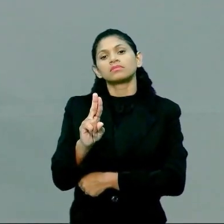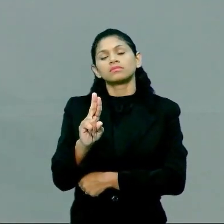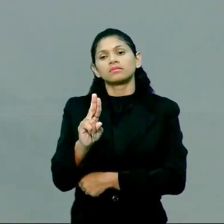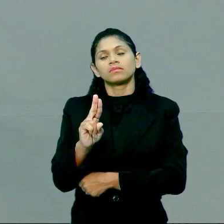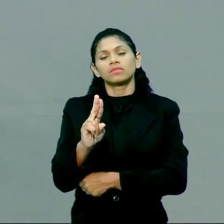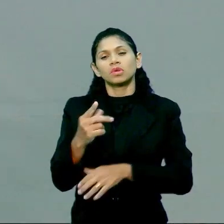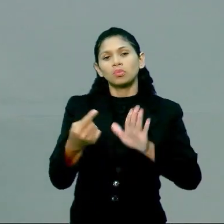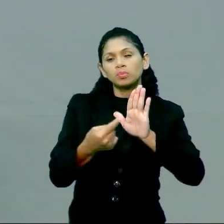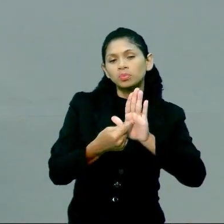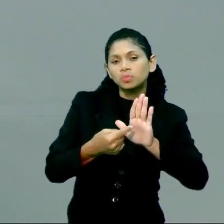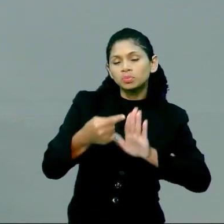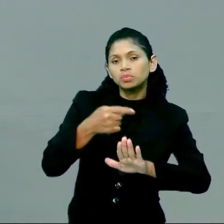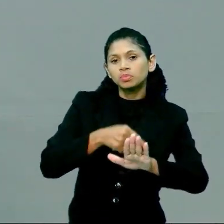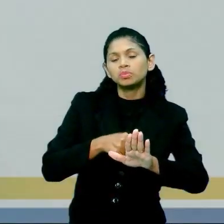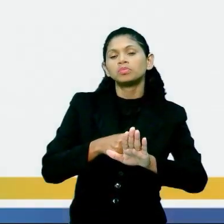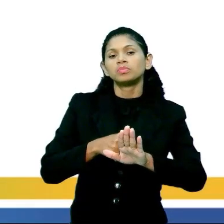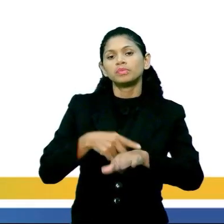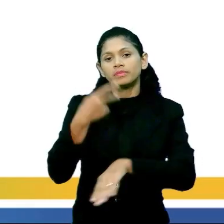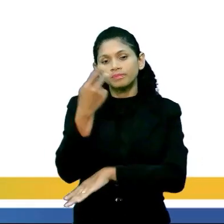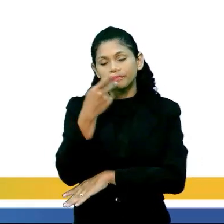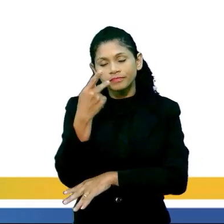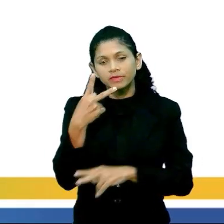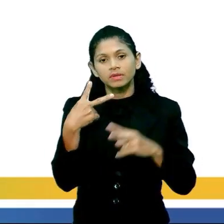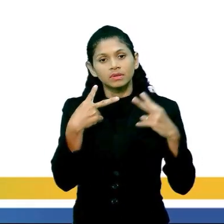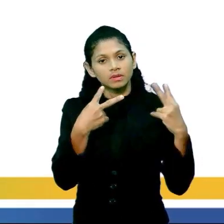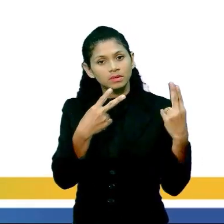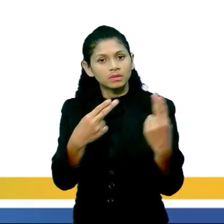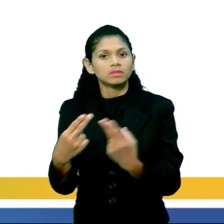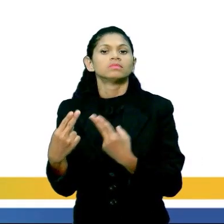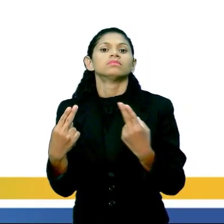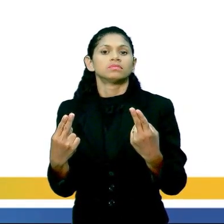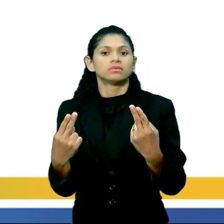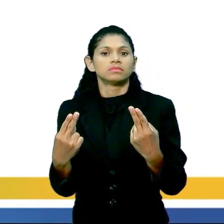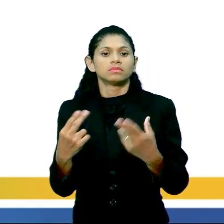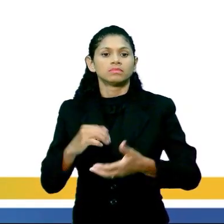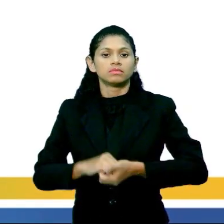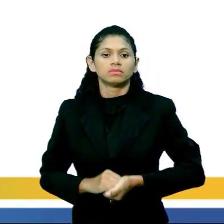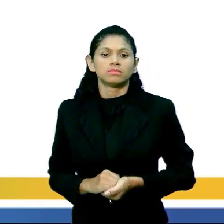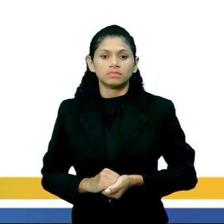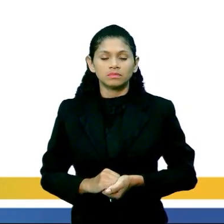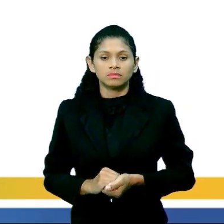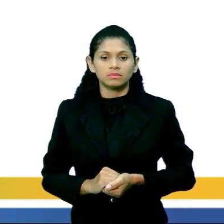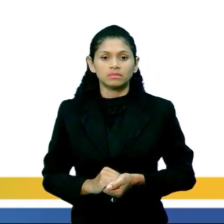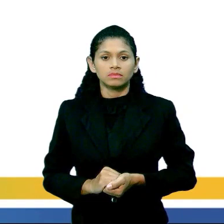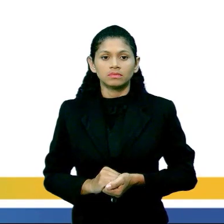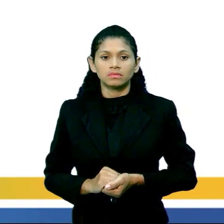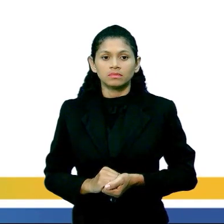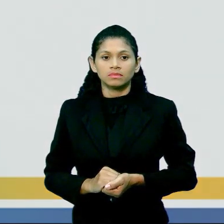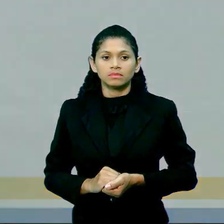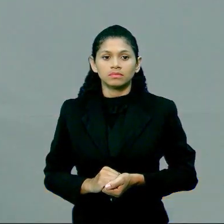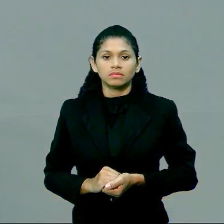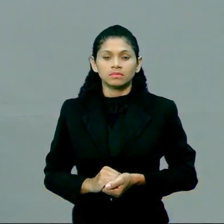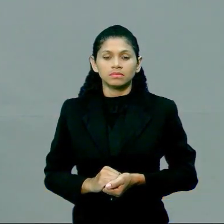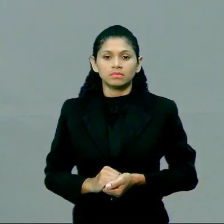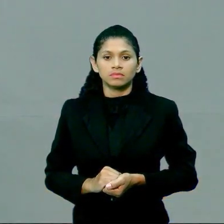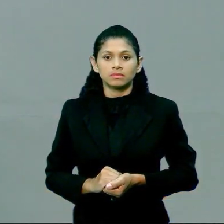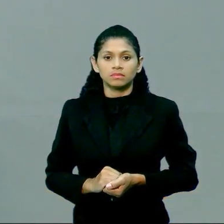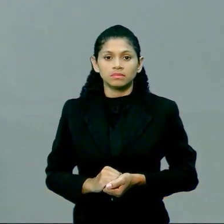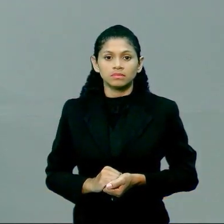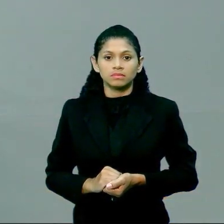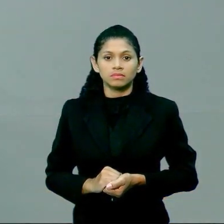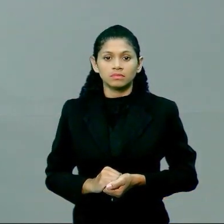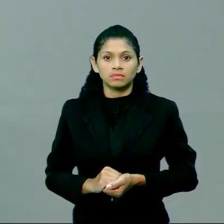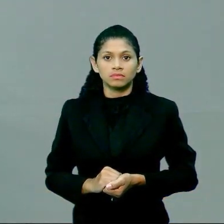uso metáforas para dizer a mesma coisa. Ficou claro, galera? É isso aí.